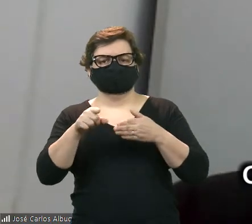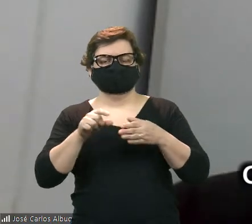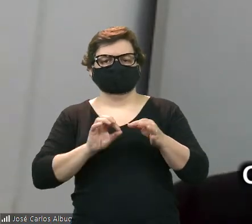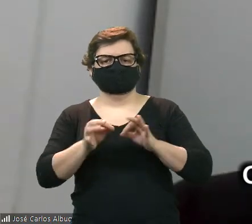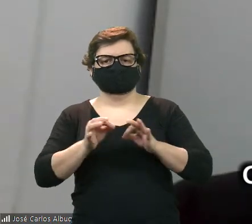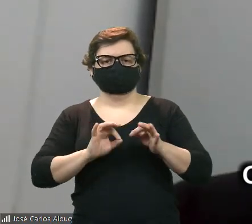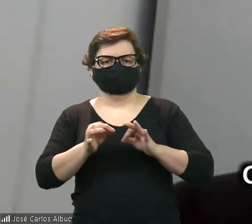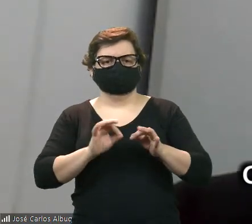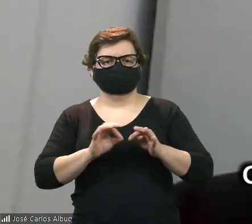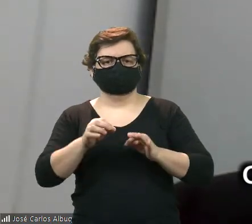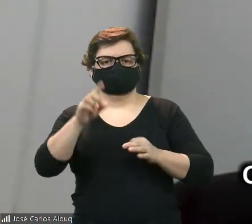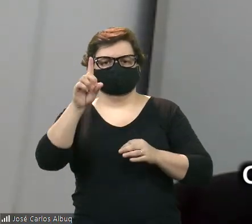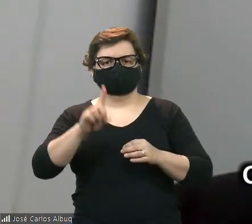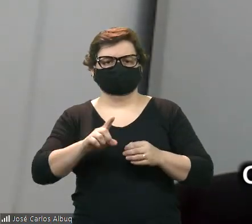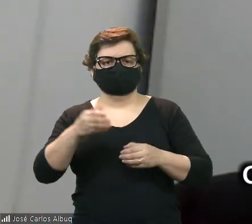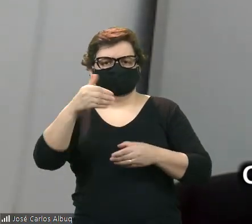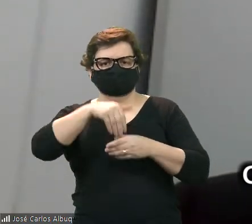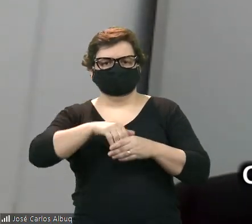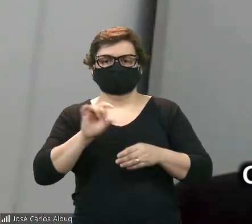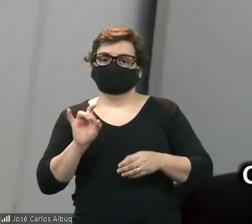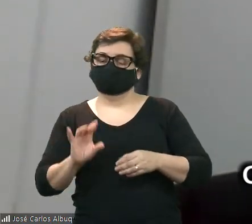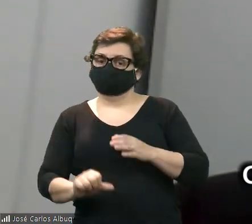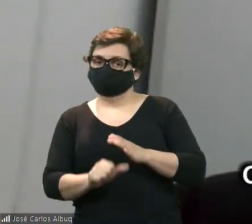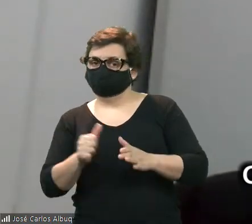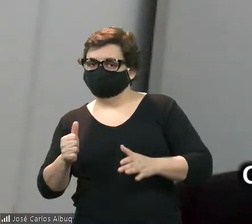projeto seja votado só em primeira discussão.